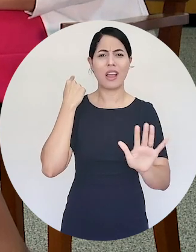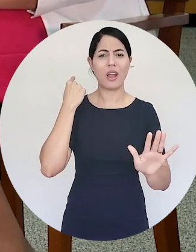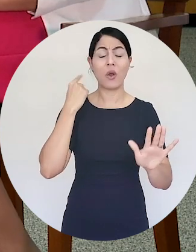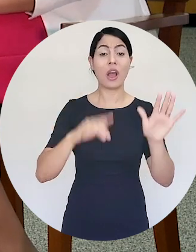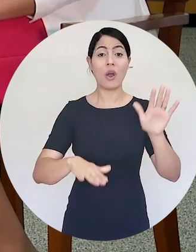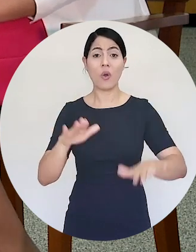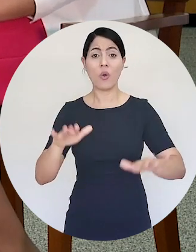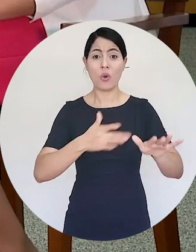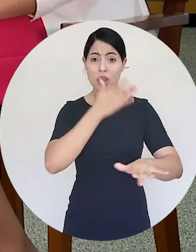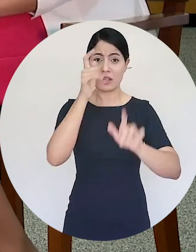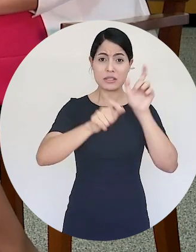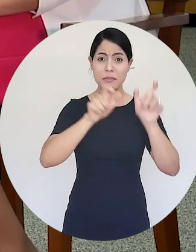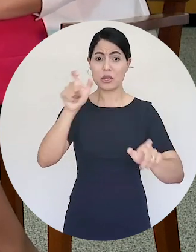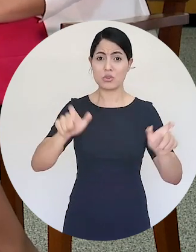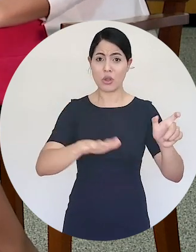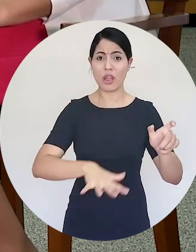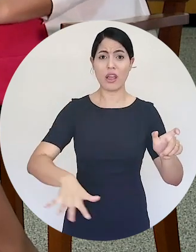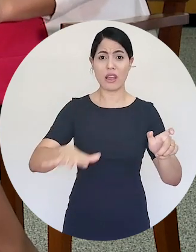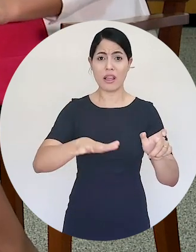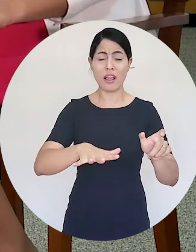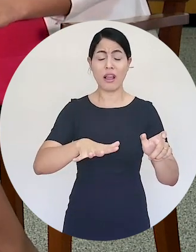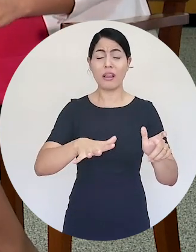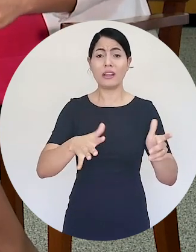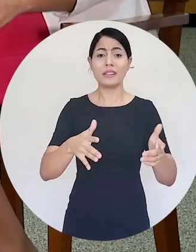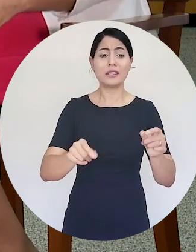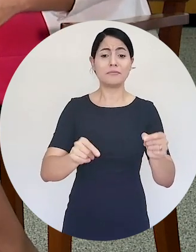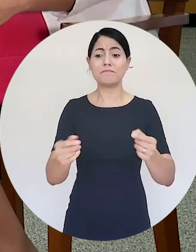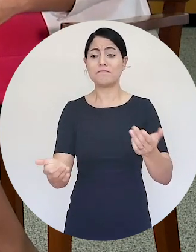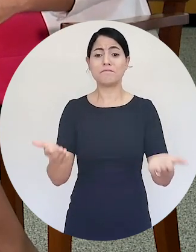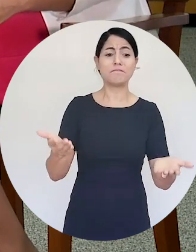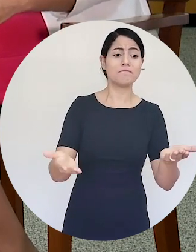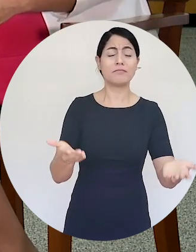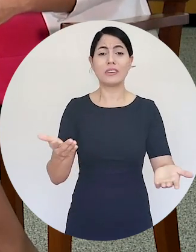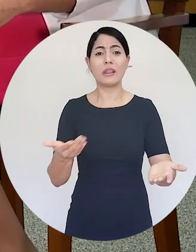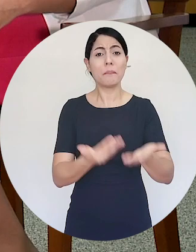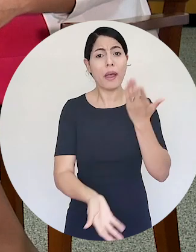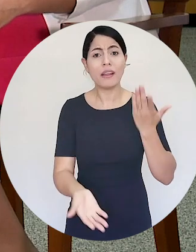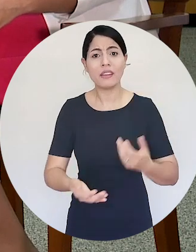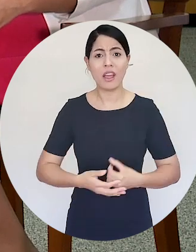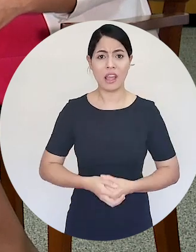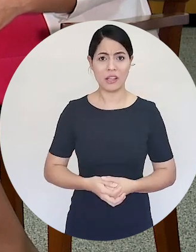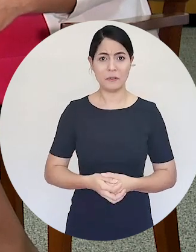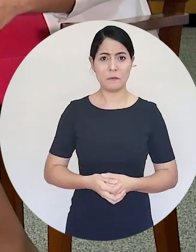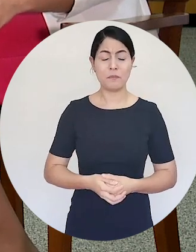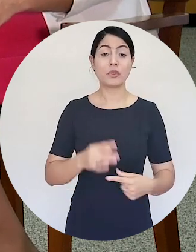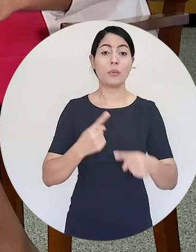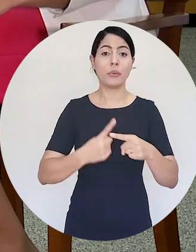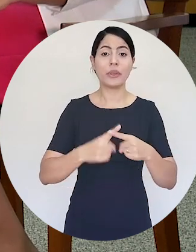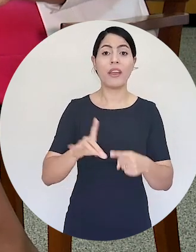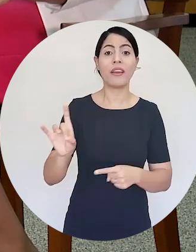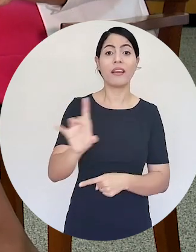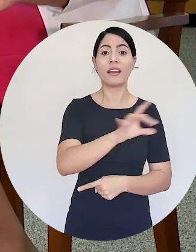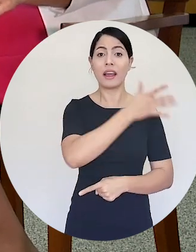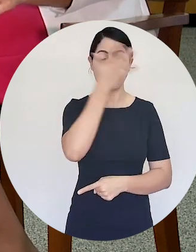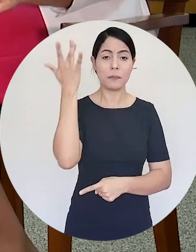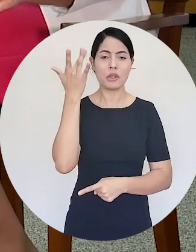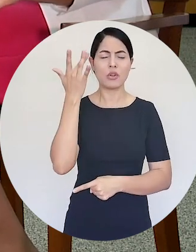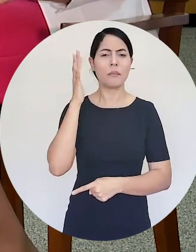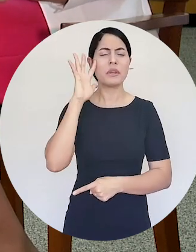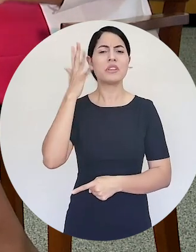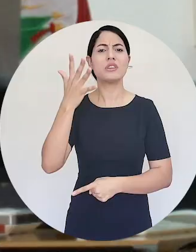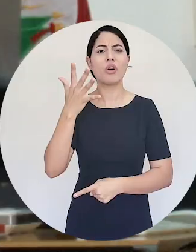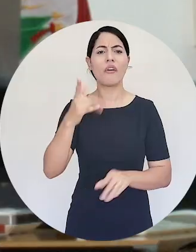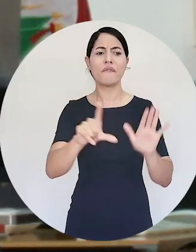não. As pessoas estão perdendo os parâmetros da obediência à lei, à Constituição. Cada um quer resolver os problemas do Brasil conforme a sua